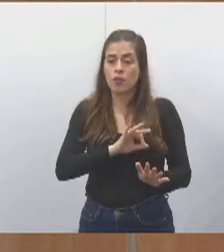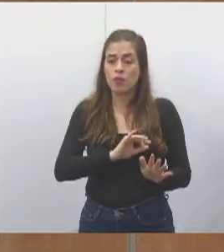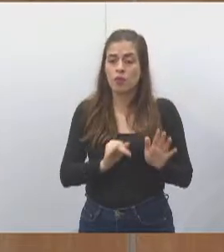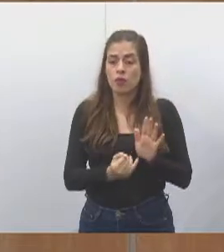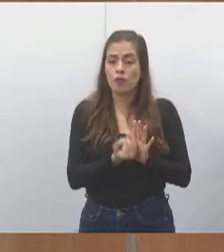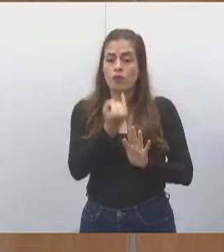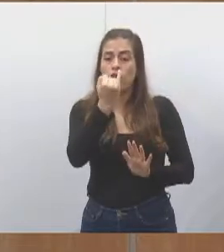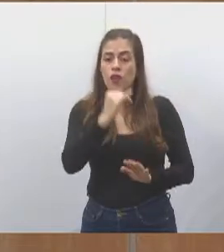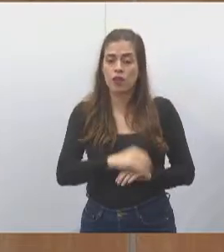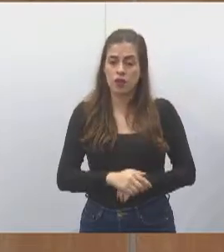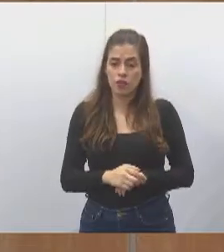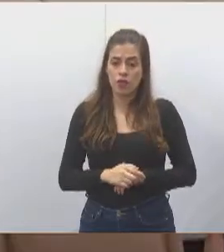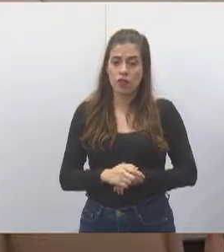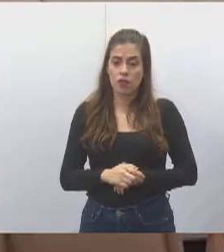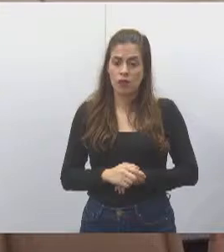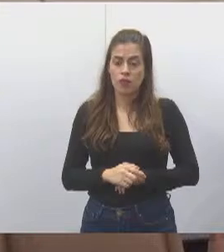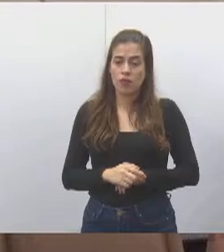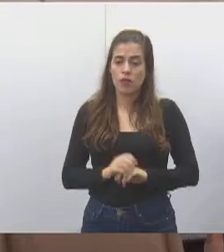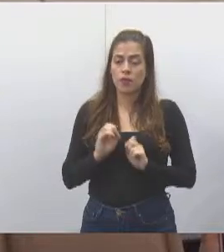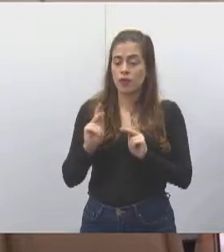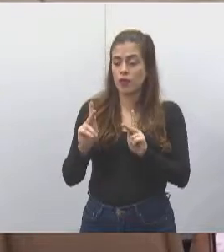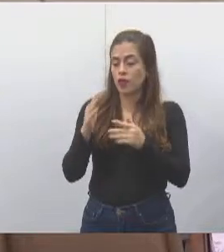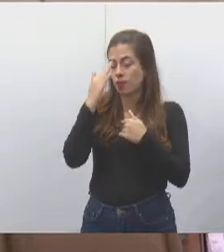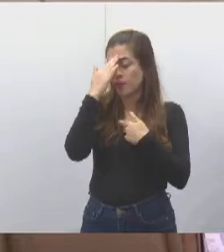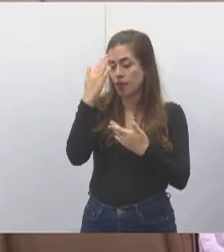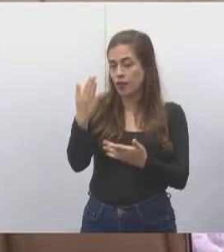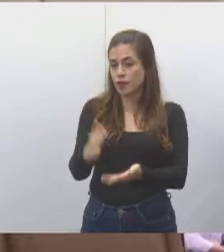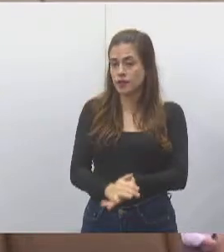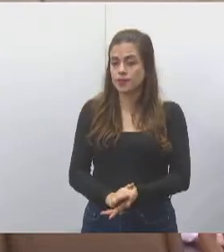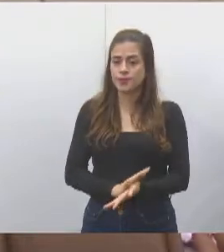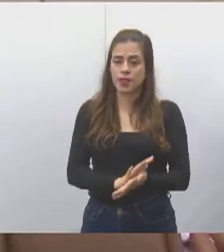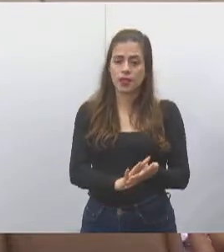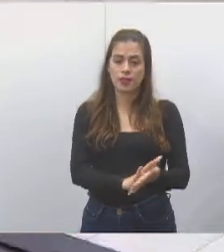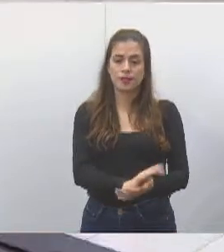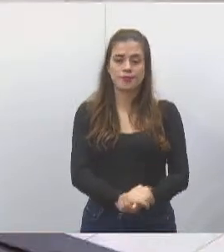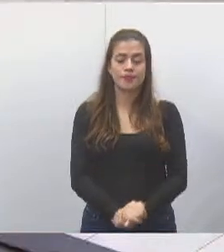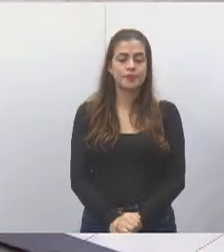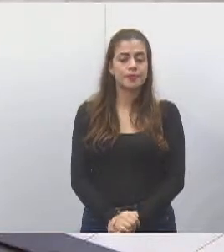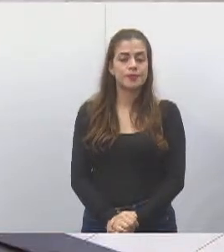inflacionária. Ok, obrigado. De nada.